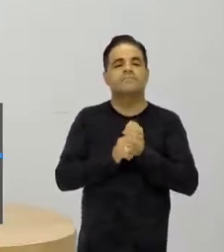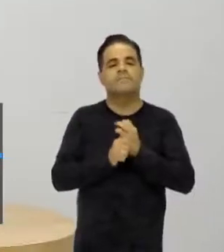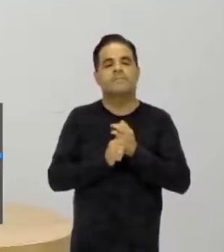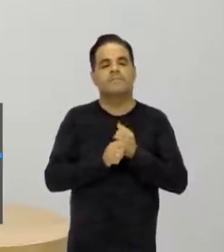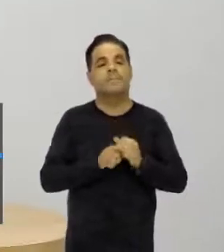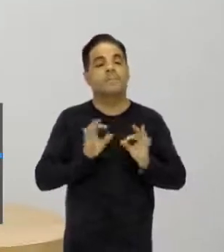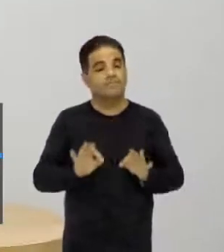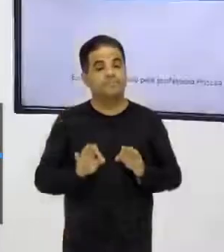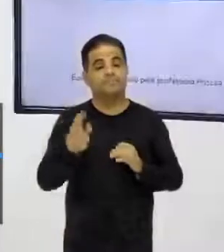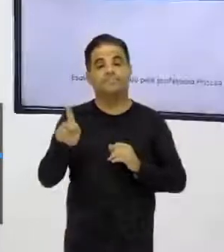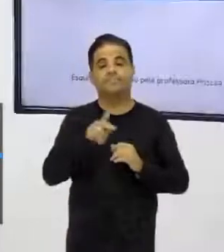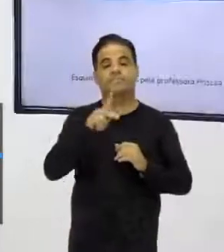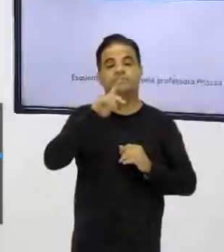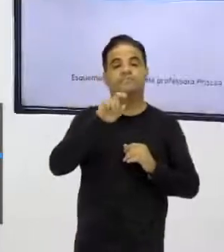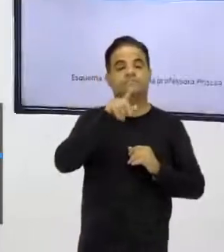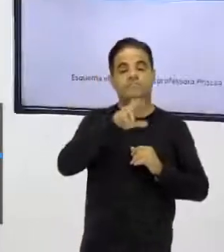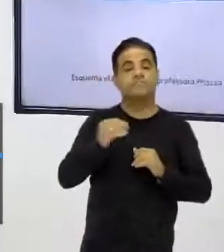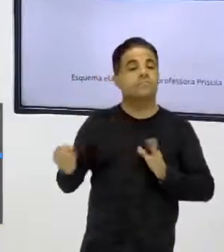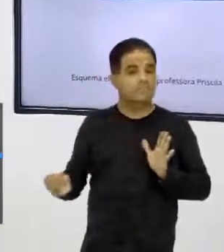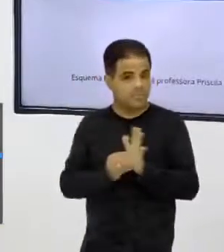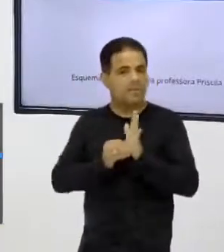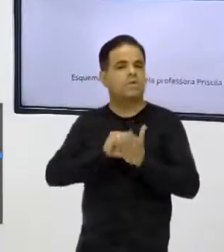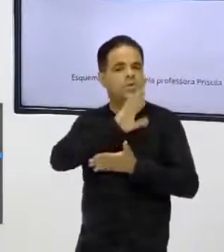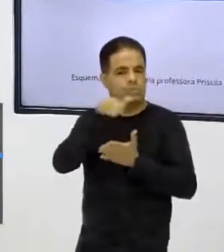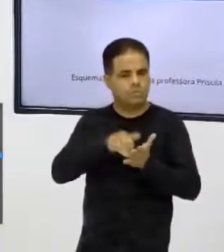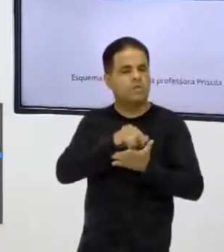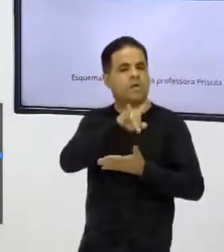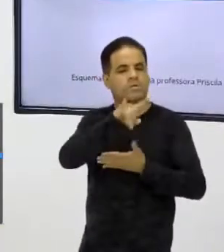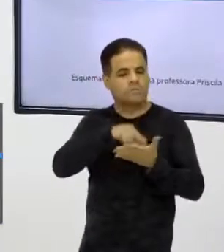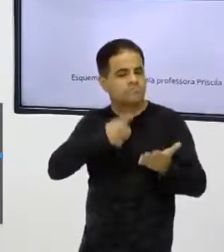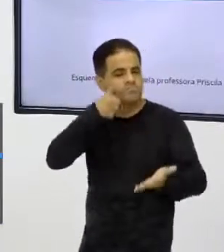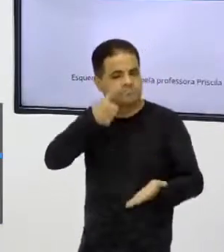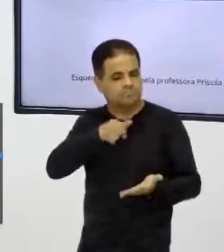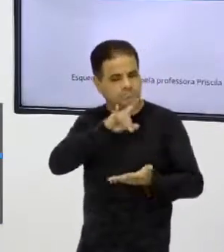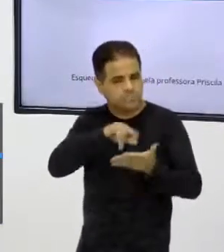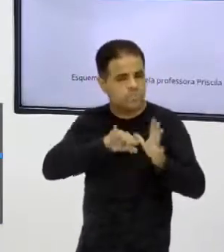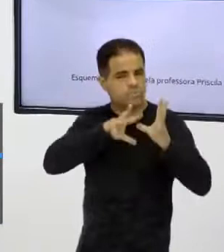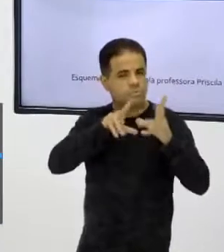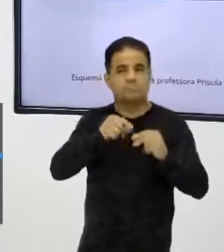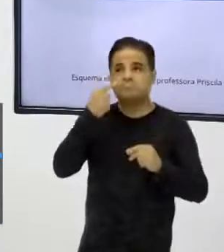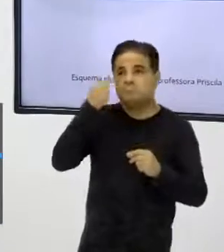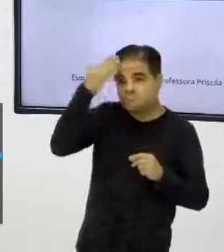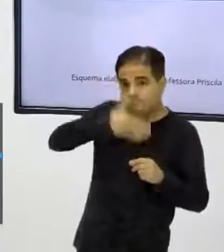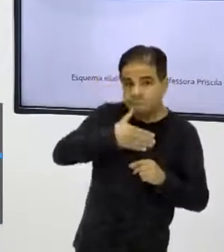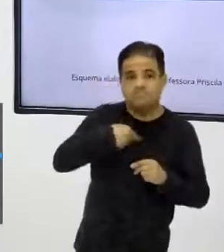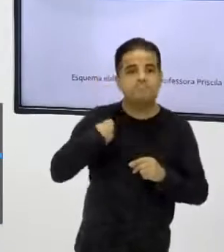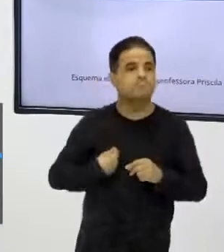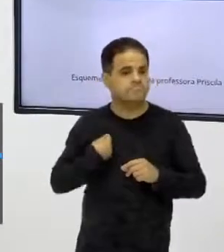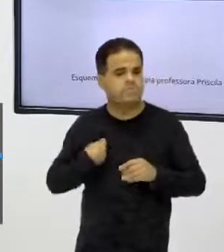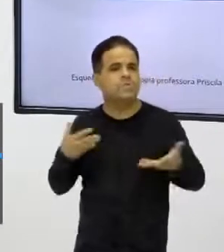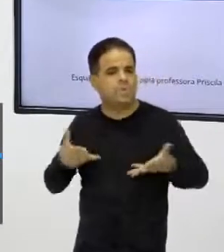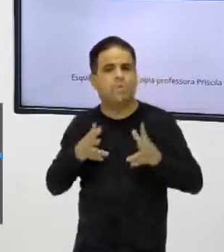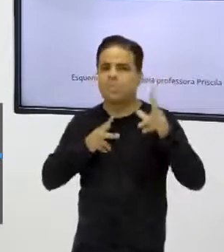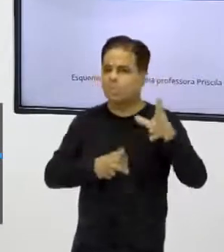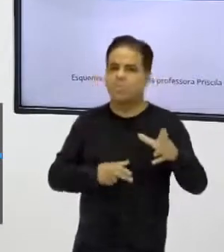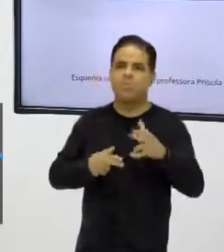Giba? O professor Pedro colocou que os fósseis são documentos que atestam, né, a vida como conhecemos hoje, que não é